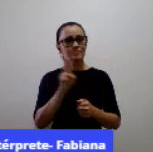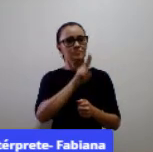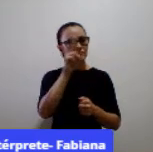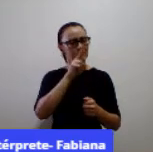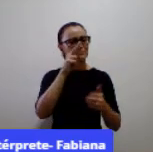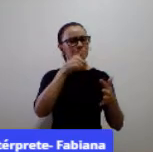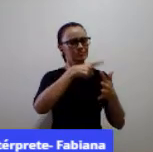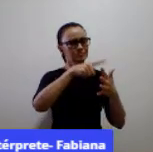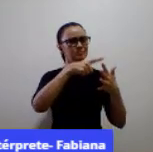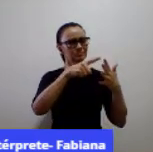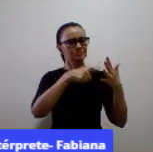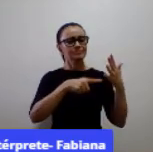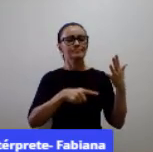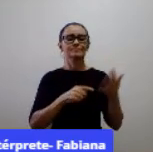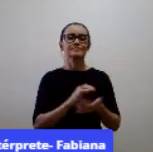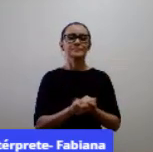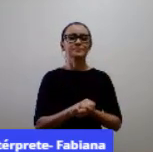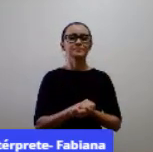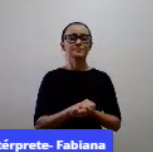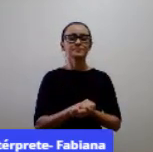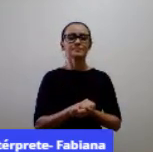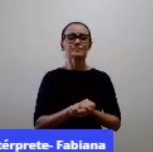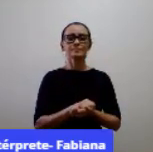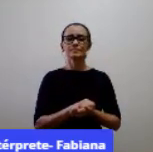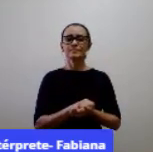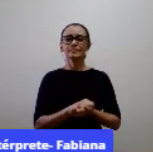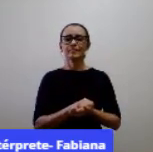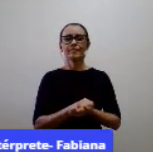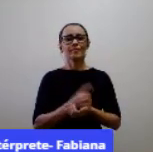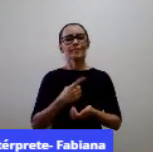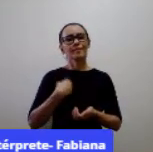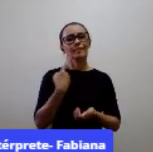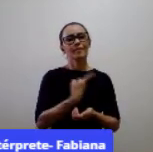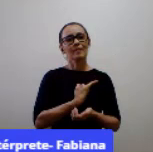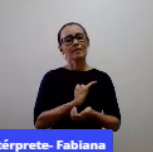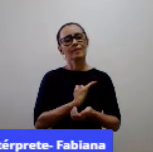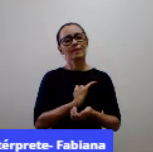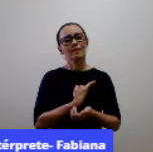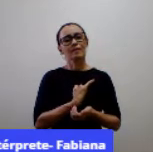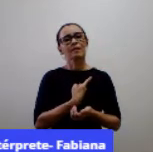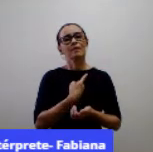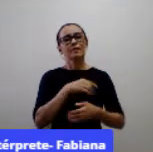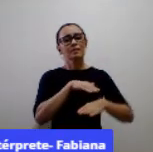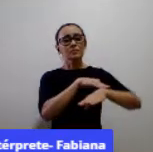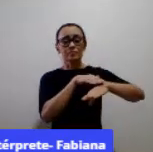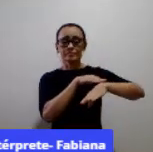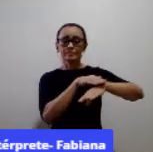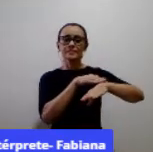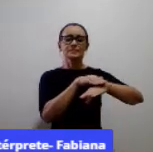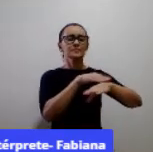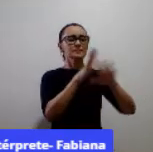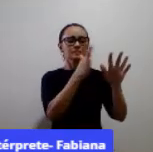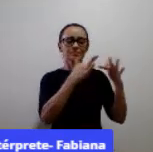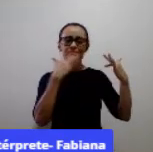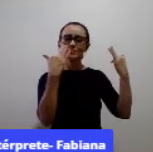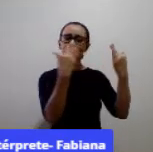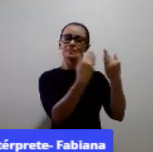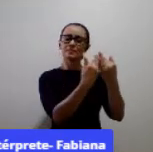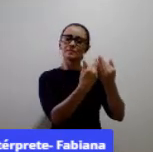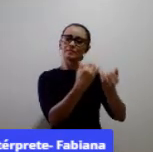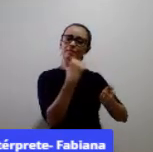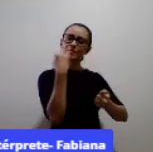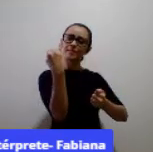né? Uhum. Quando a gente fala de reunião com a família, quando a gente salienta a